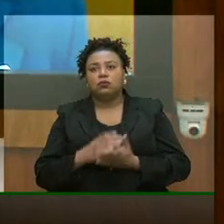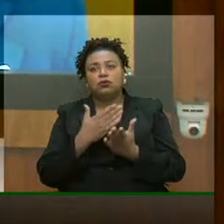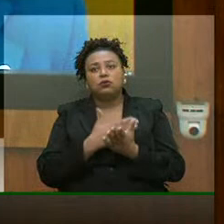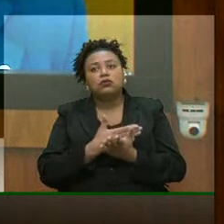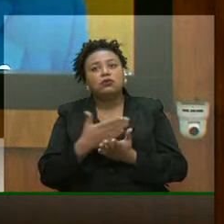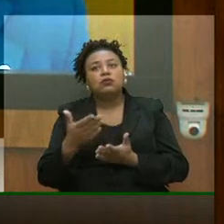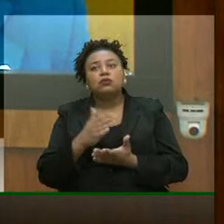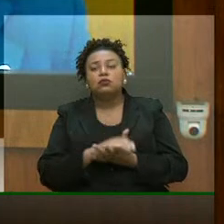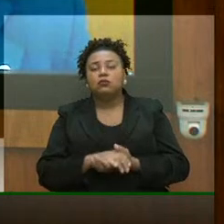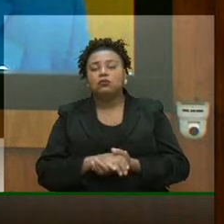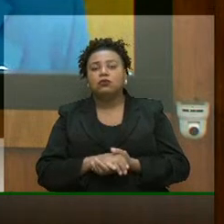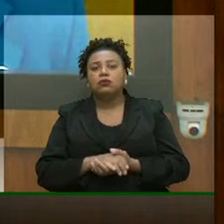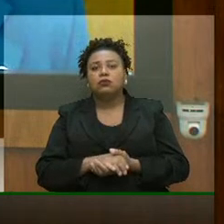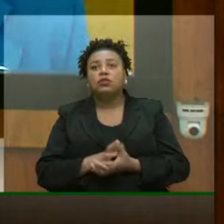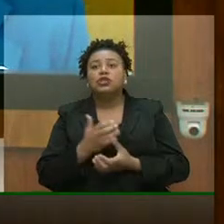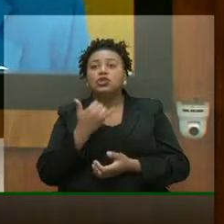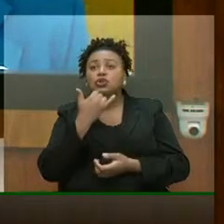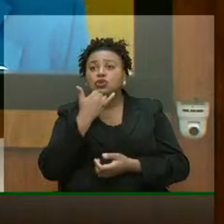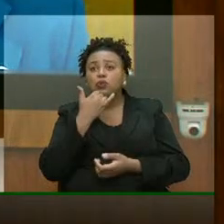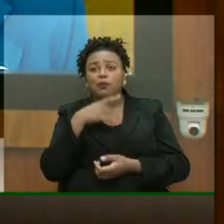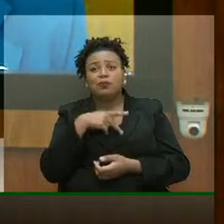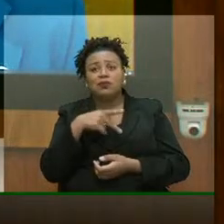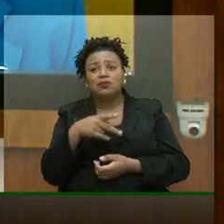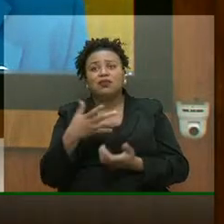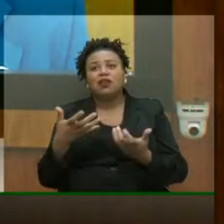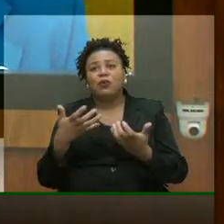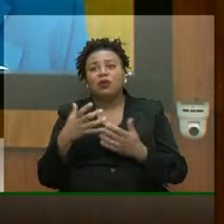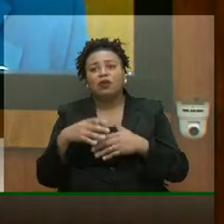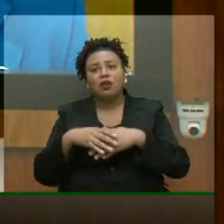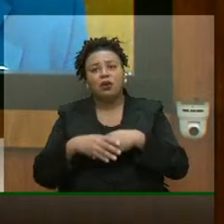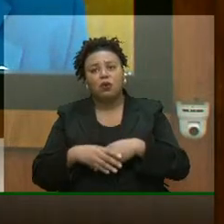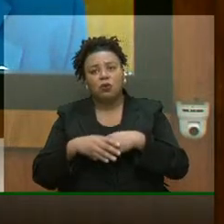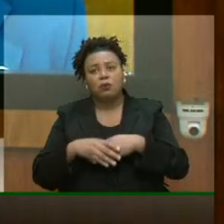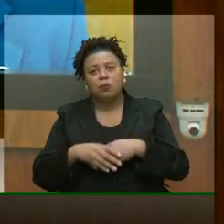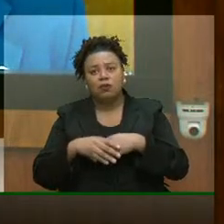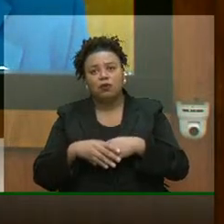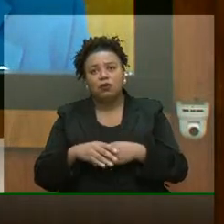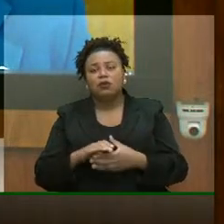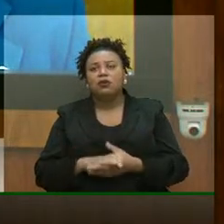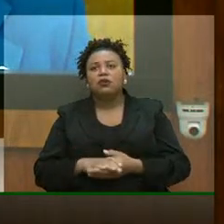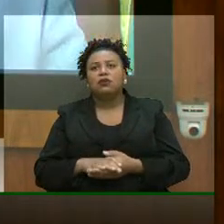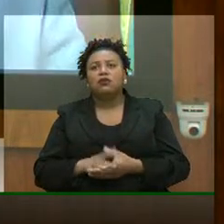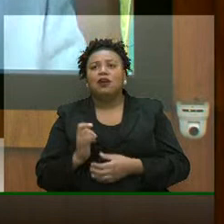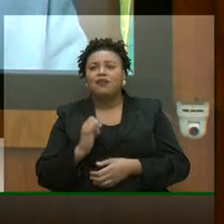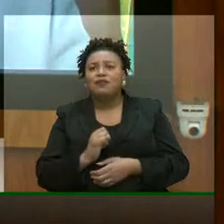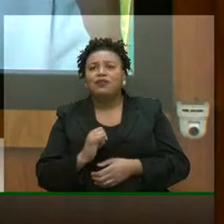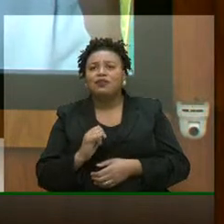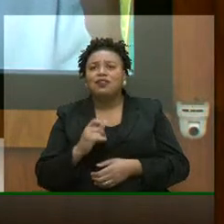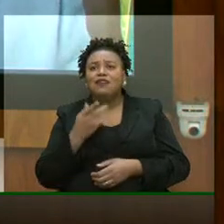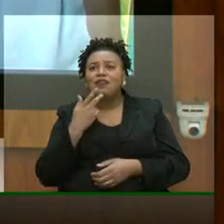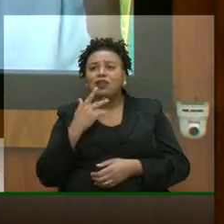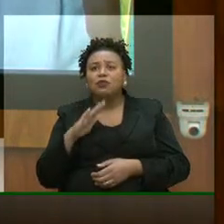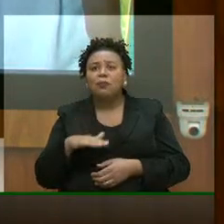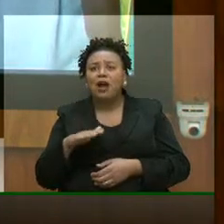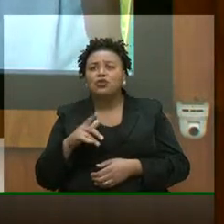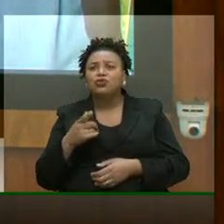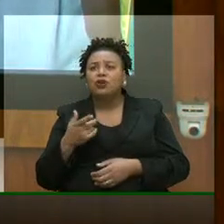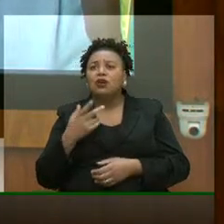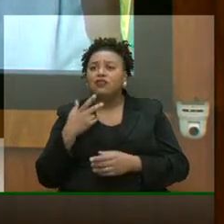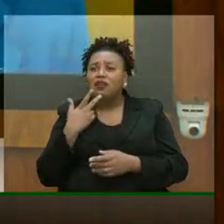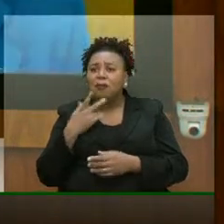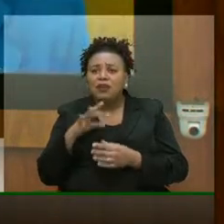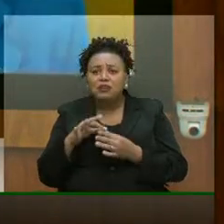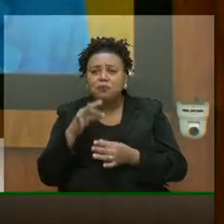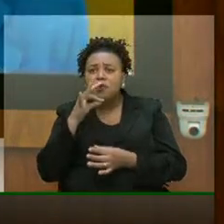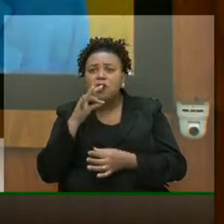Eduardo Loureiro. Desculpa, presidente. Bom, eu queria saudar... Está bem baixo o seu áudio. Deputado, se puder falar mais próximo,